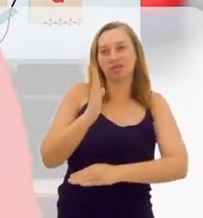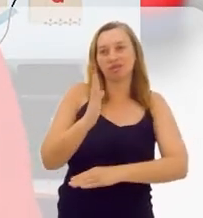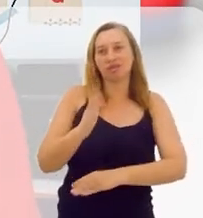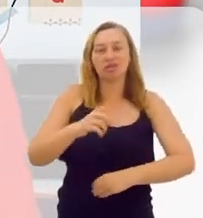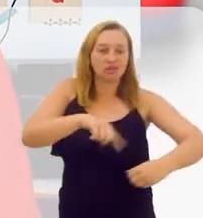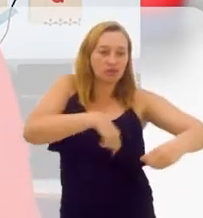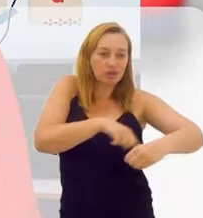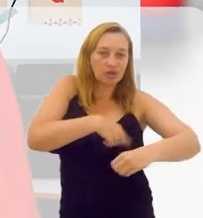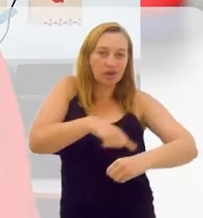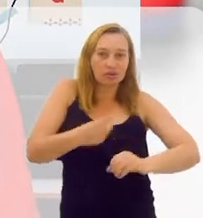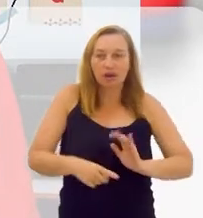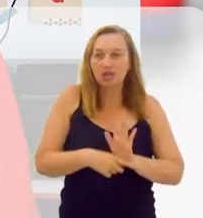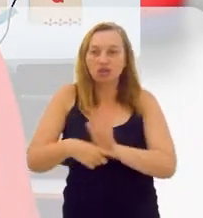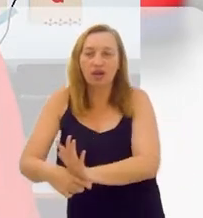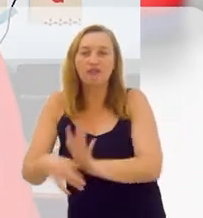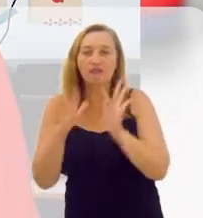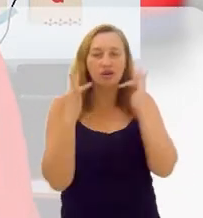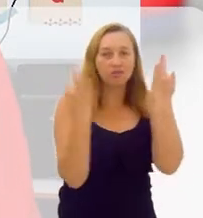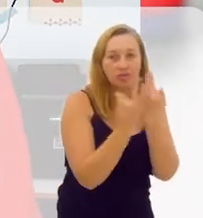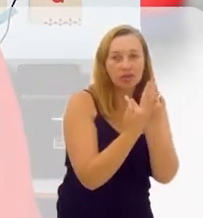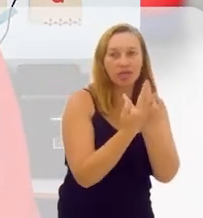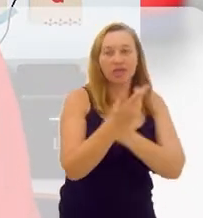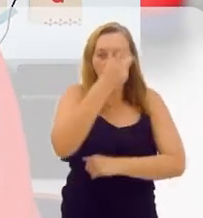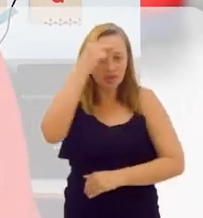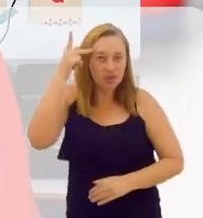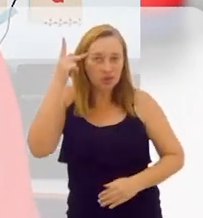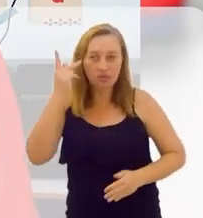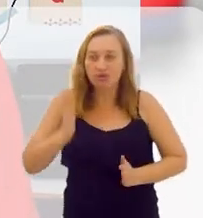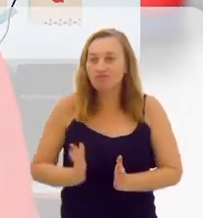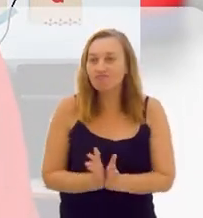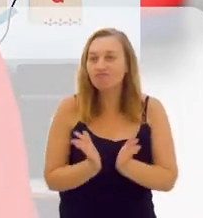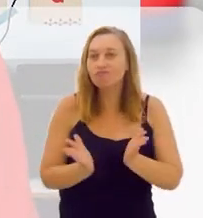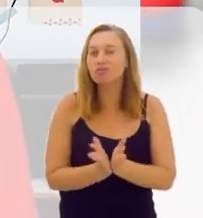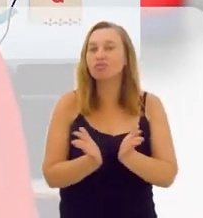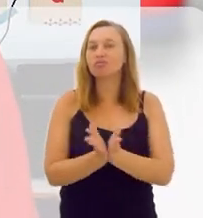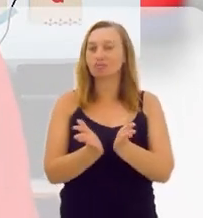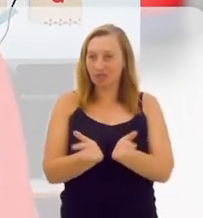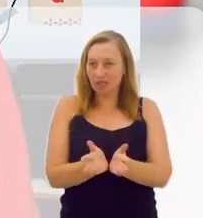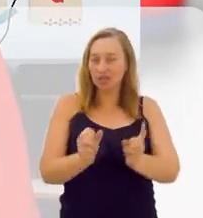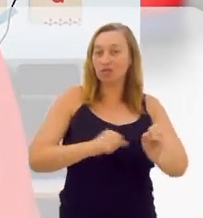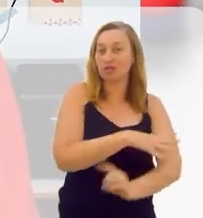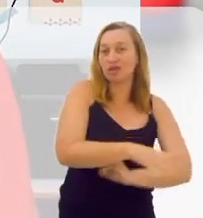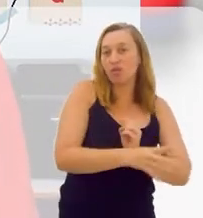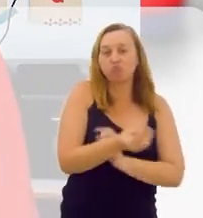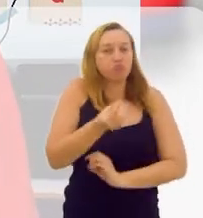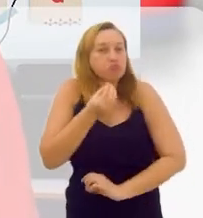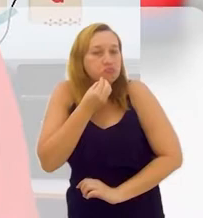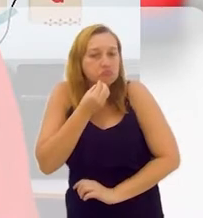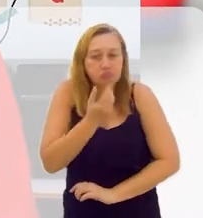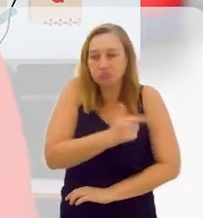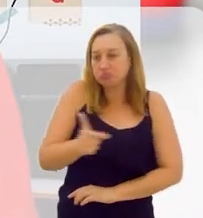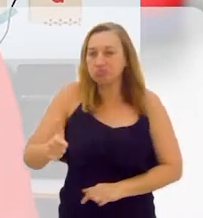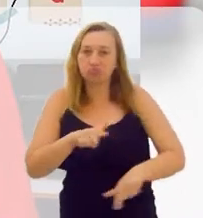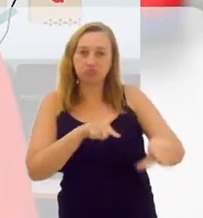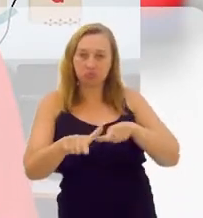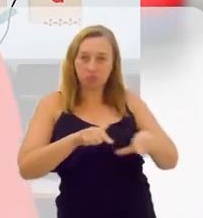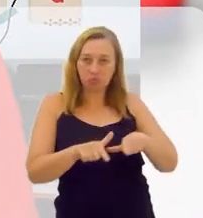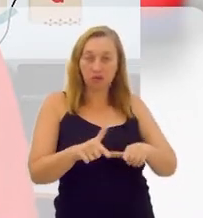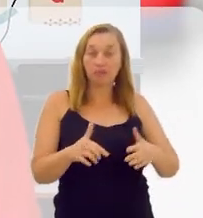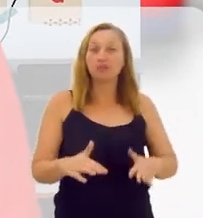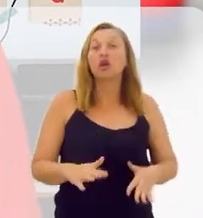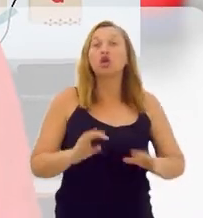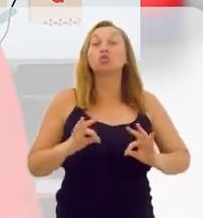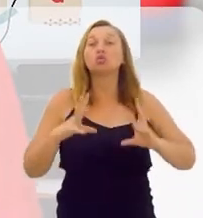cozinha para atingir famílias e comunidades em situação de vulnerabilidade social ou sem oportunidades no mercado de